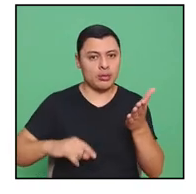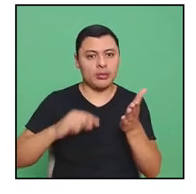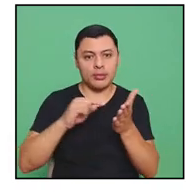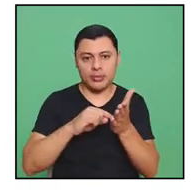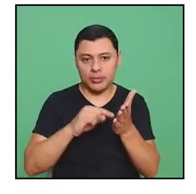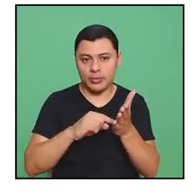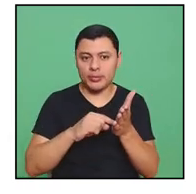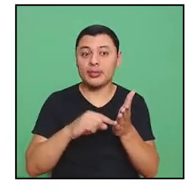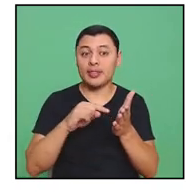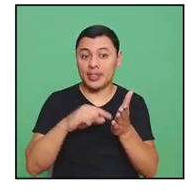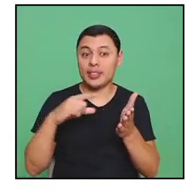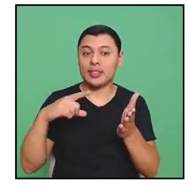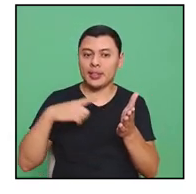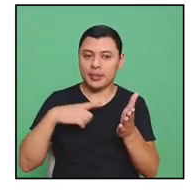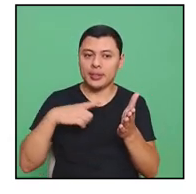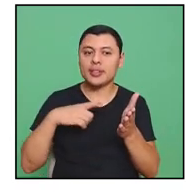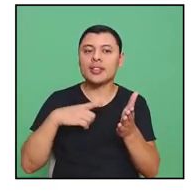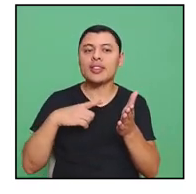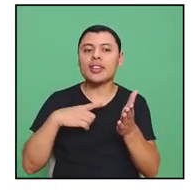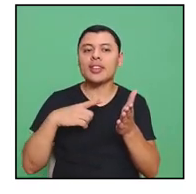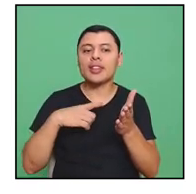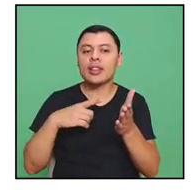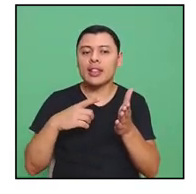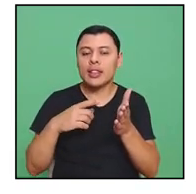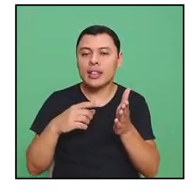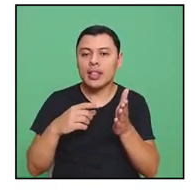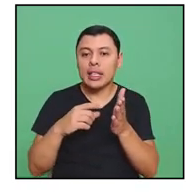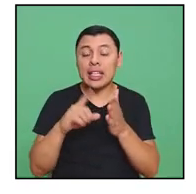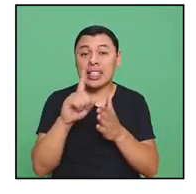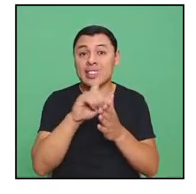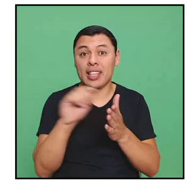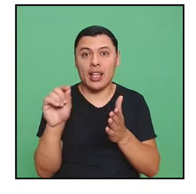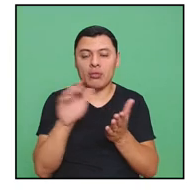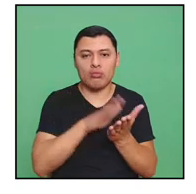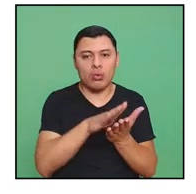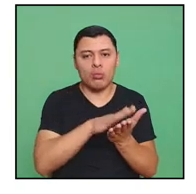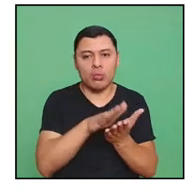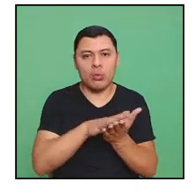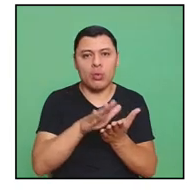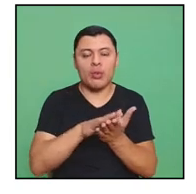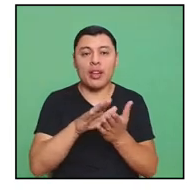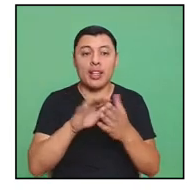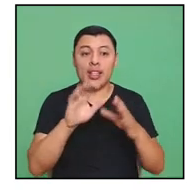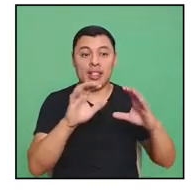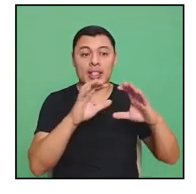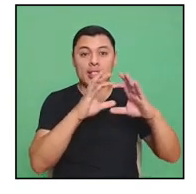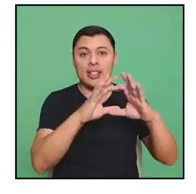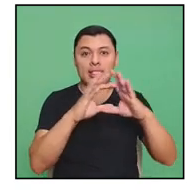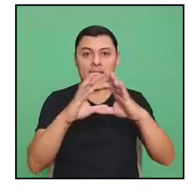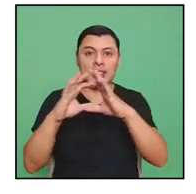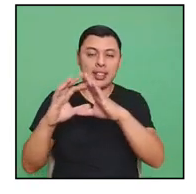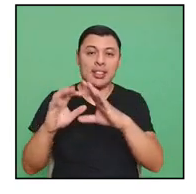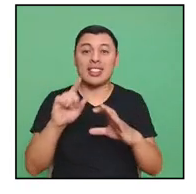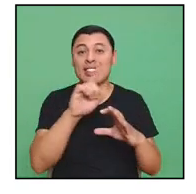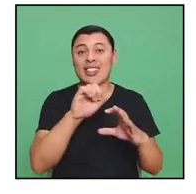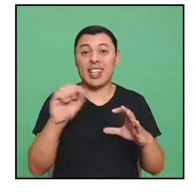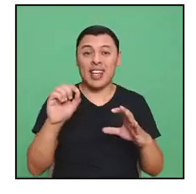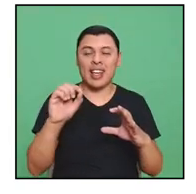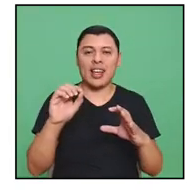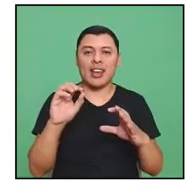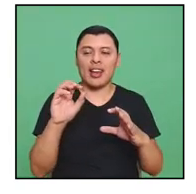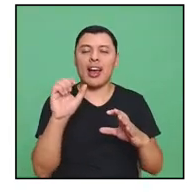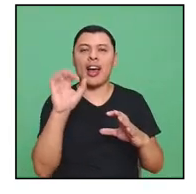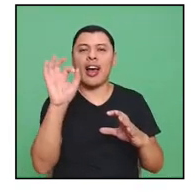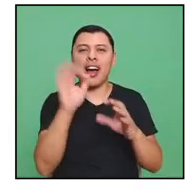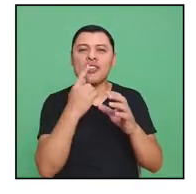emitir uma edição de 100 Acerolas autônomas descentralizadas,